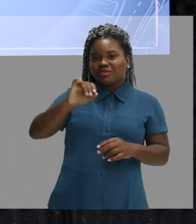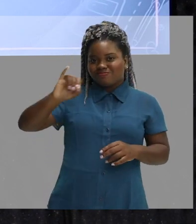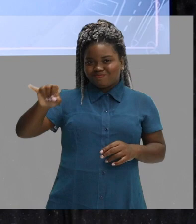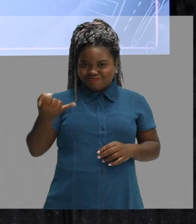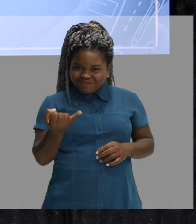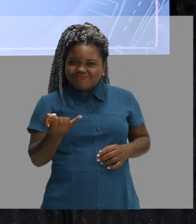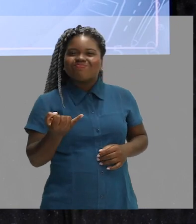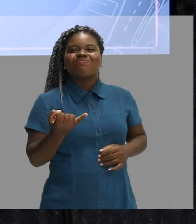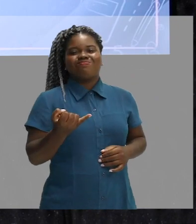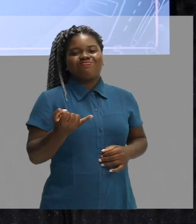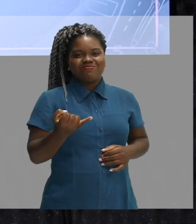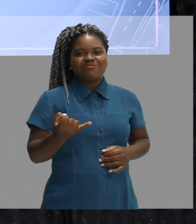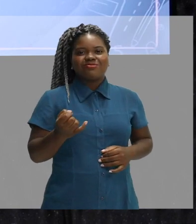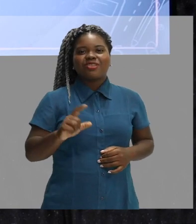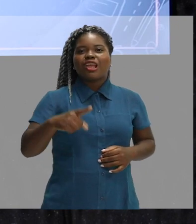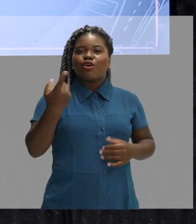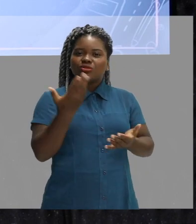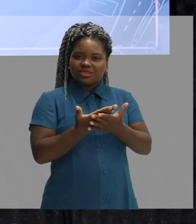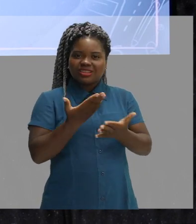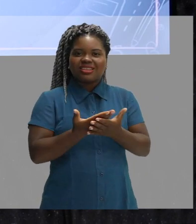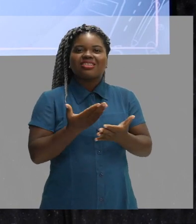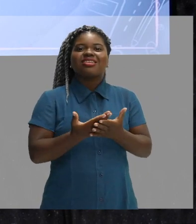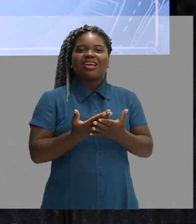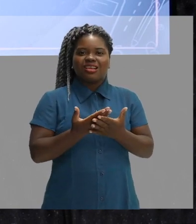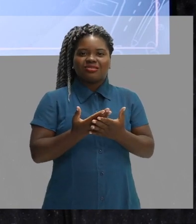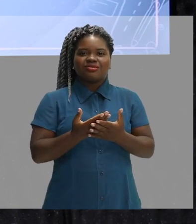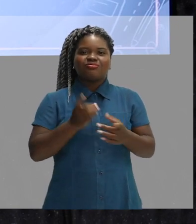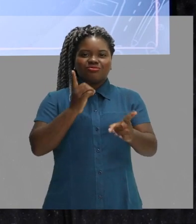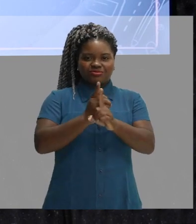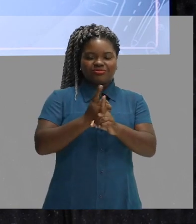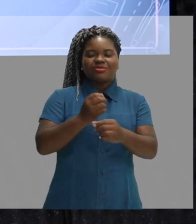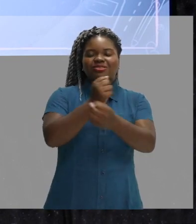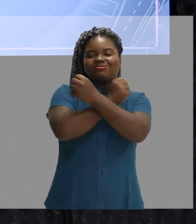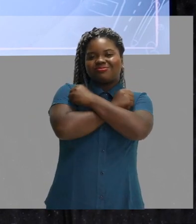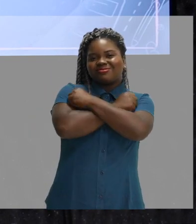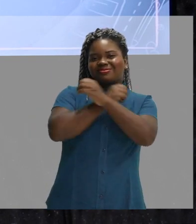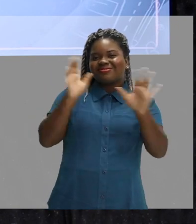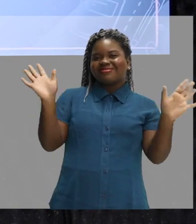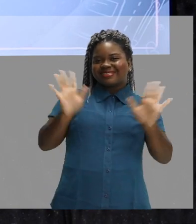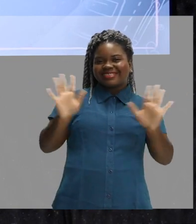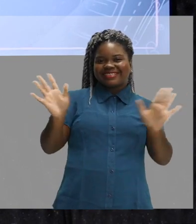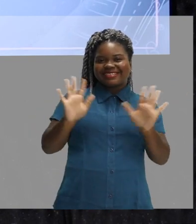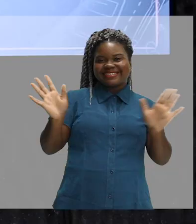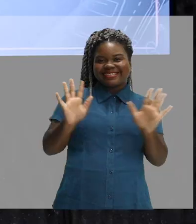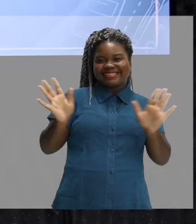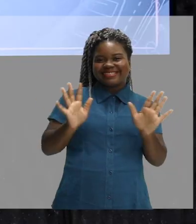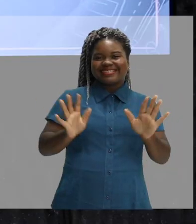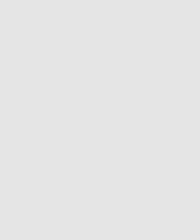vocês e a gente se vê numa próxima aula. Um abraço a todos e até a próxima. Tchau, tchau.